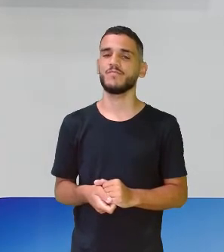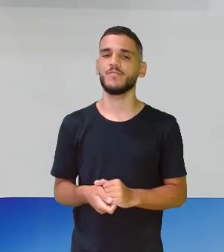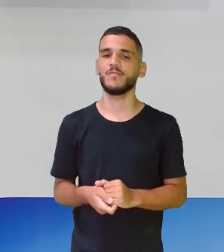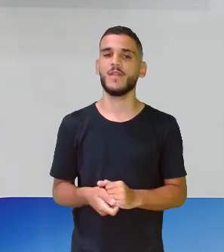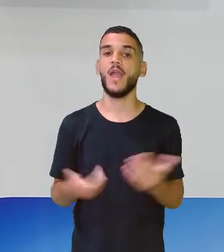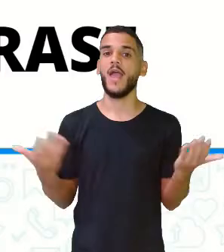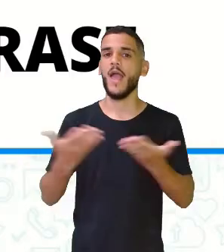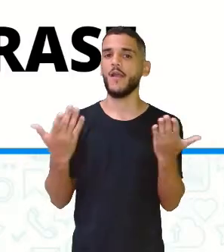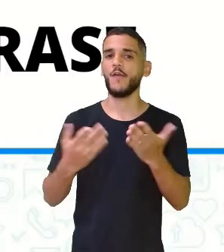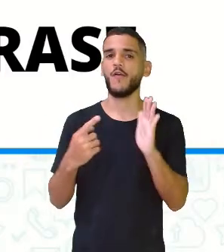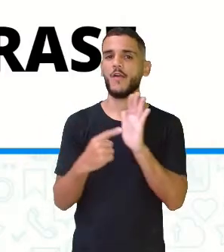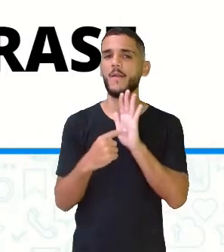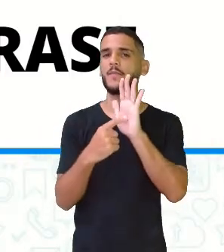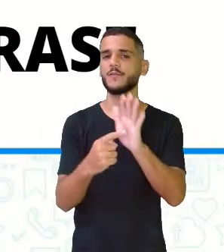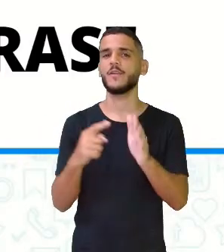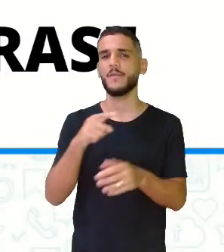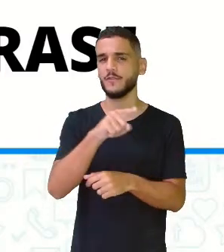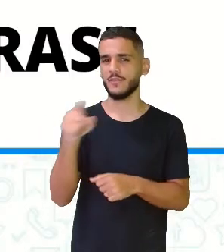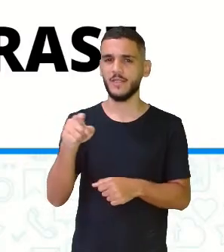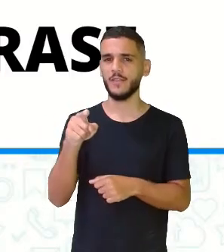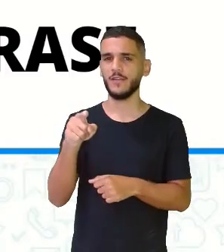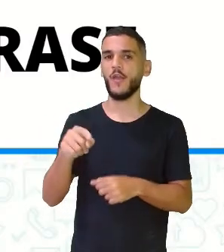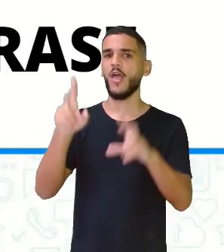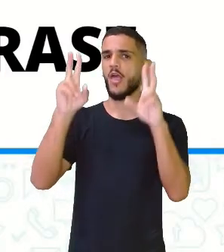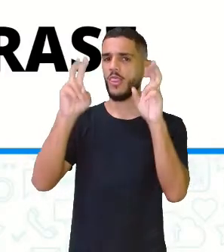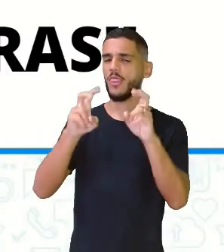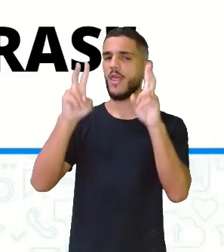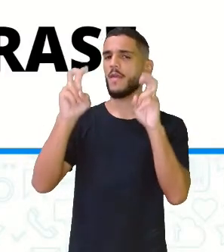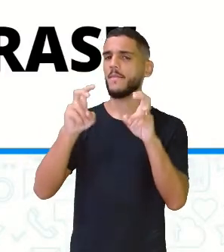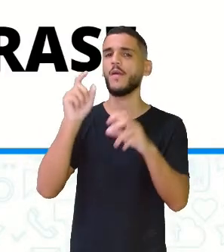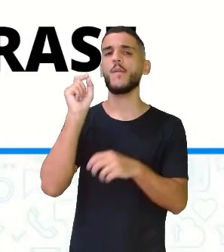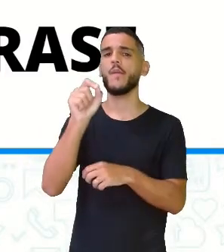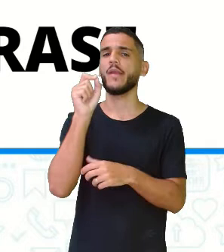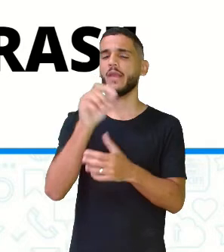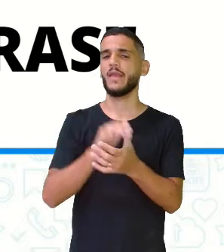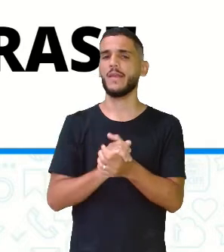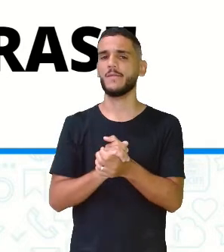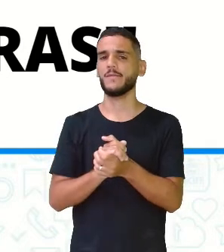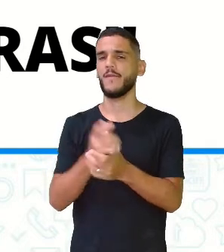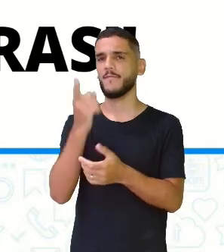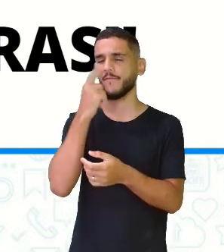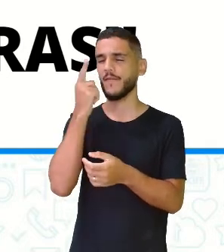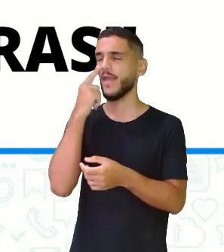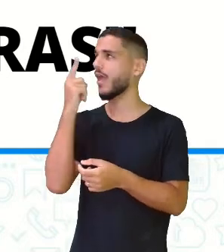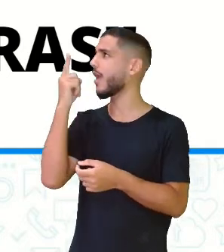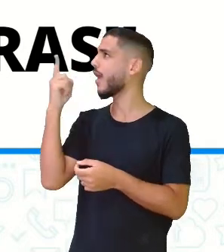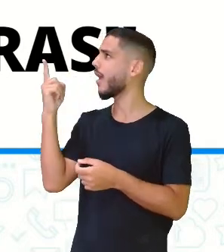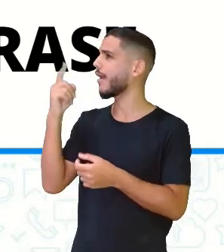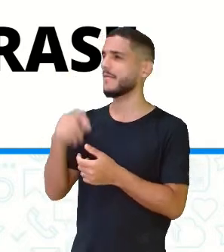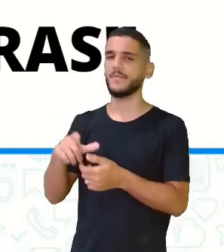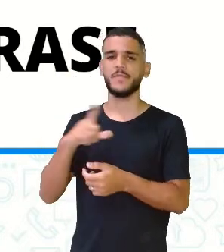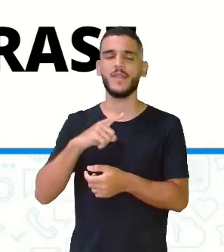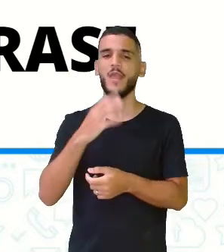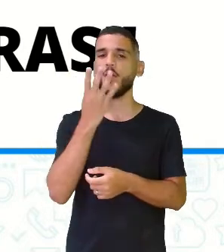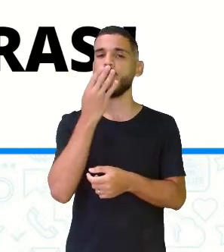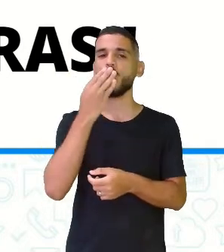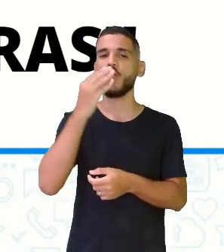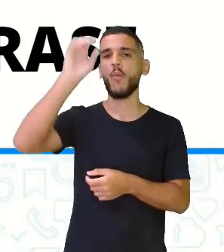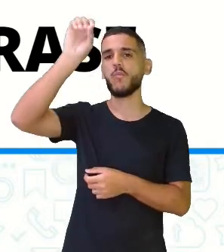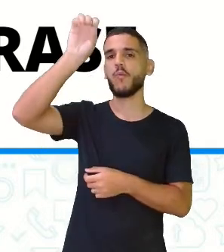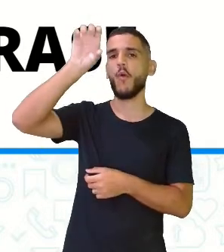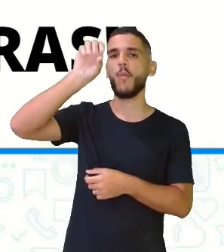chamar mesmo a atenção de vocês para esse tema. Eu trouxe aí, ó, esse semáforo que